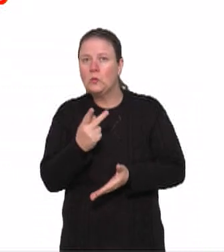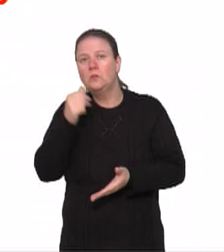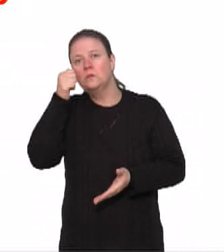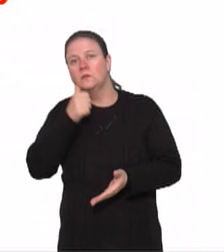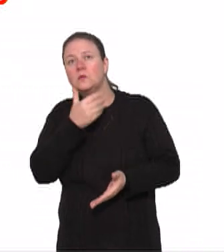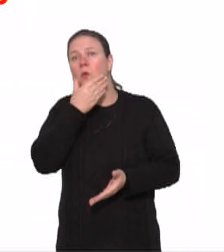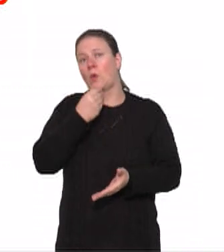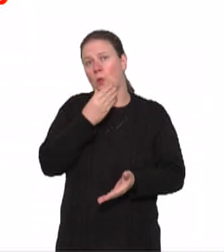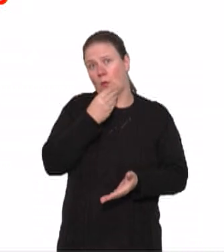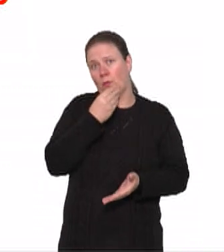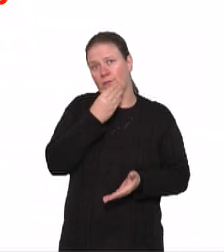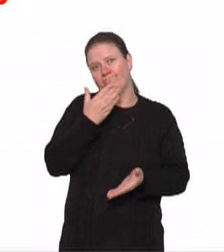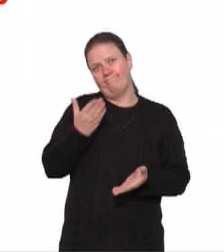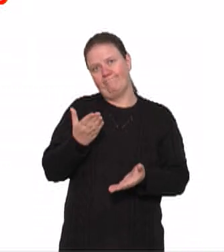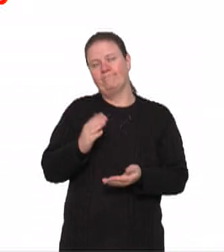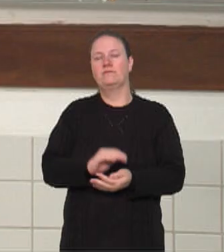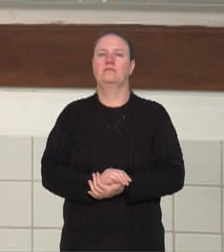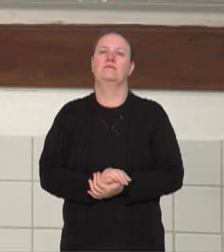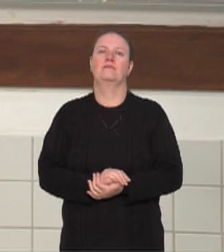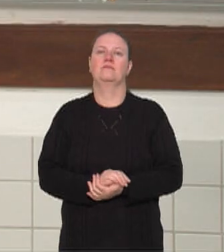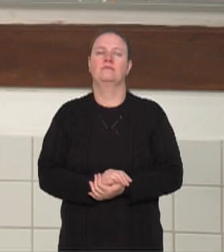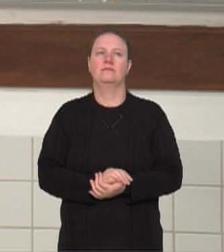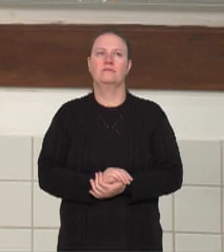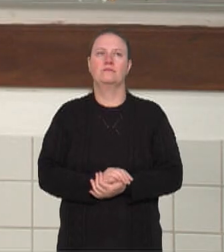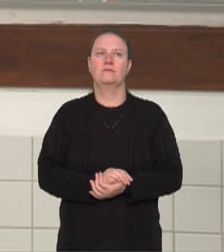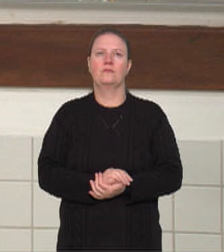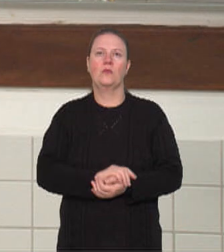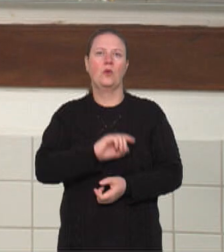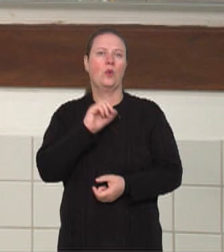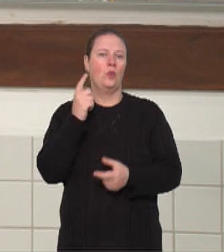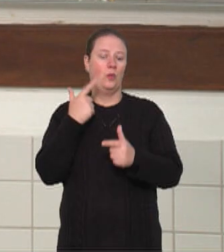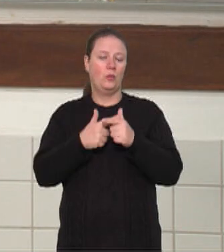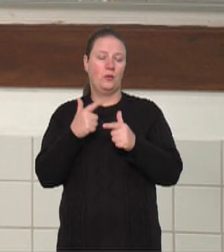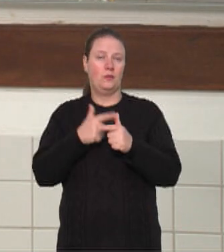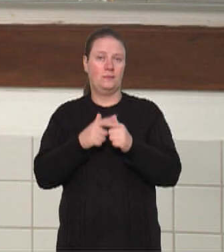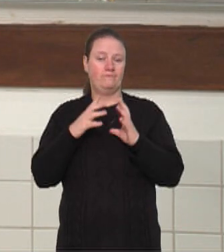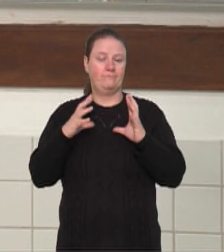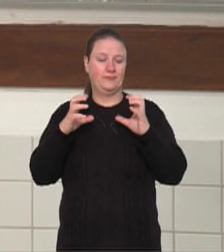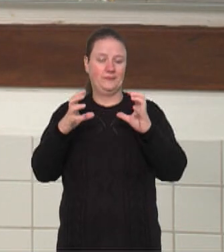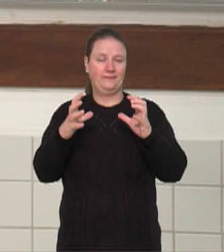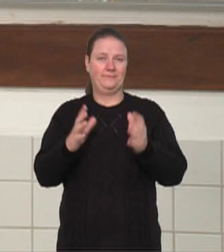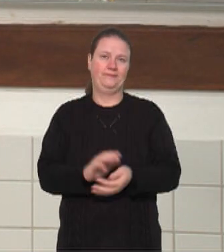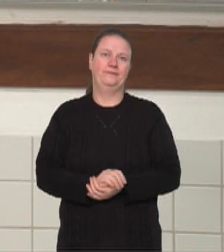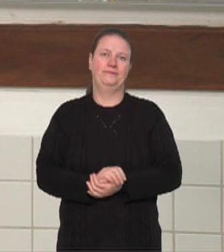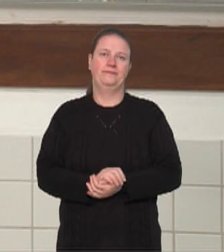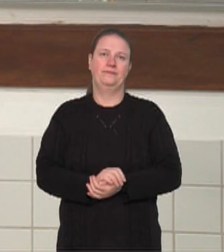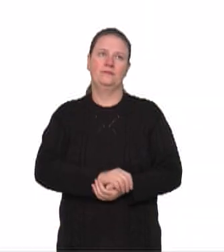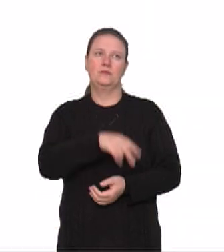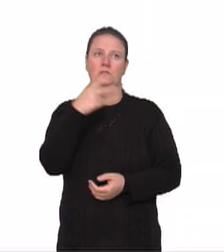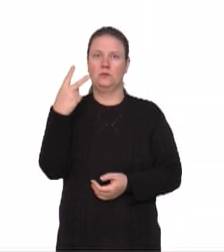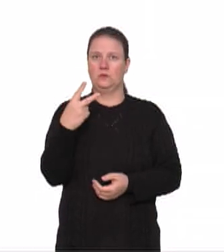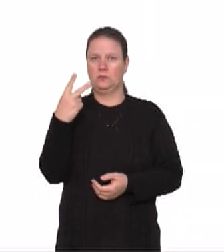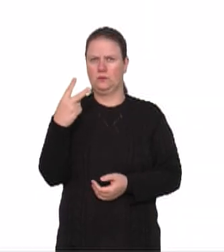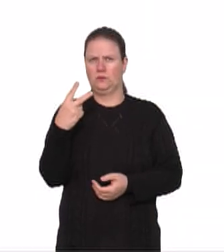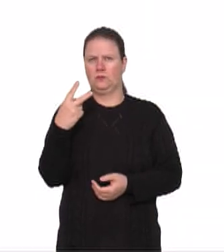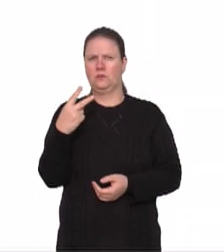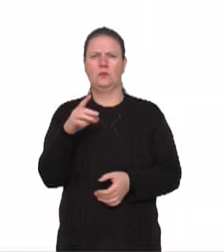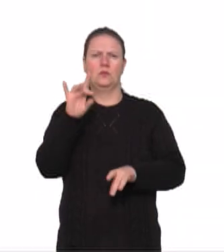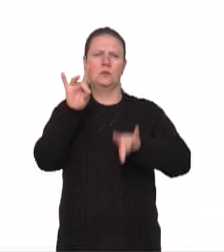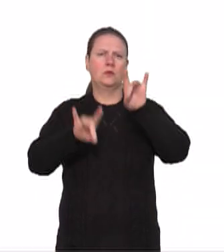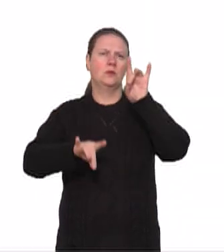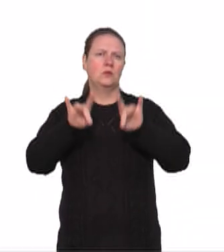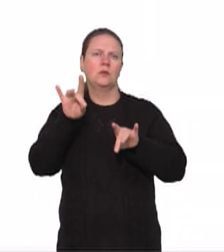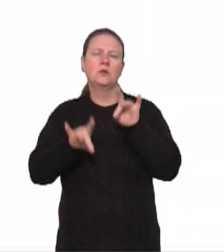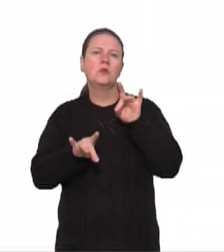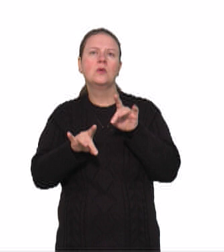e Julieta a família dos Capuletos. Esse é o gerador do conflito, certo? Questão 2. Sobre a peça Romeu e